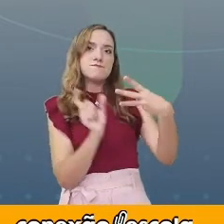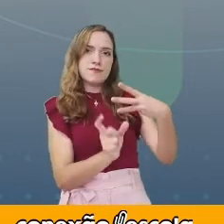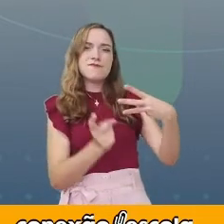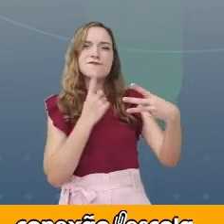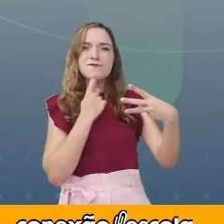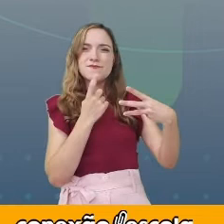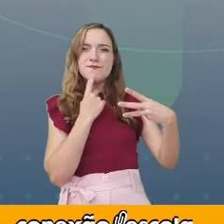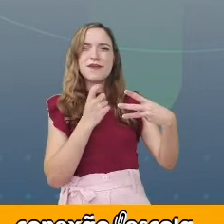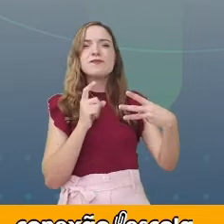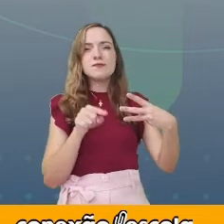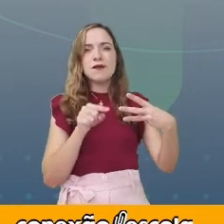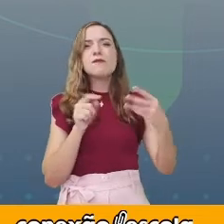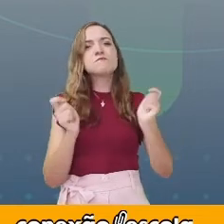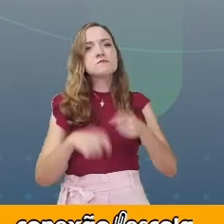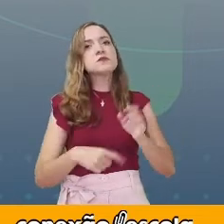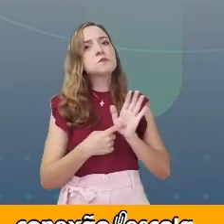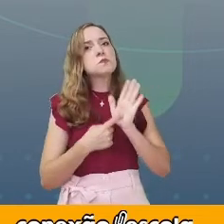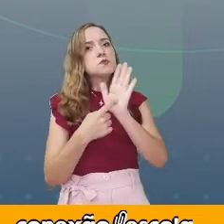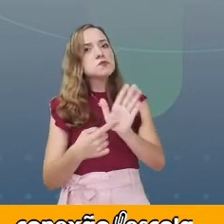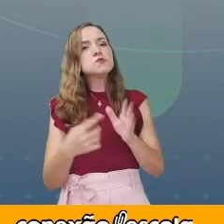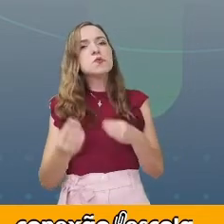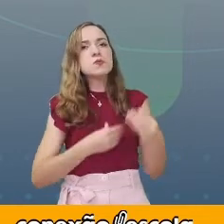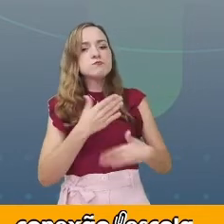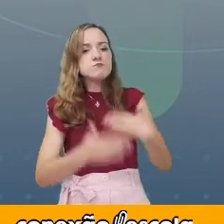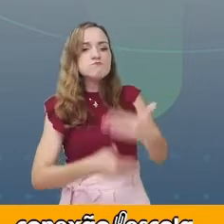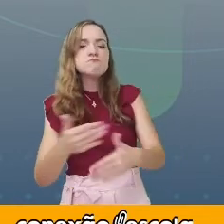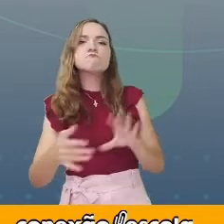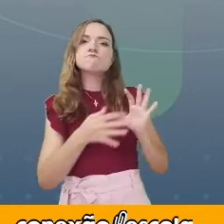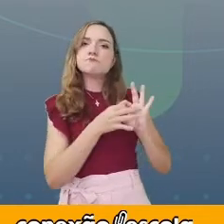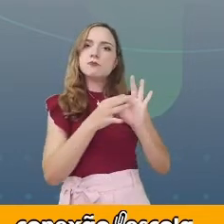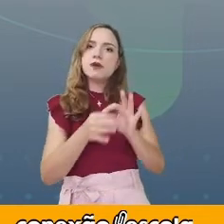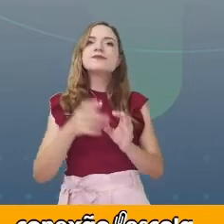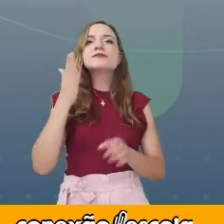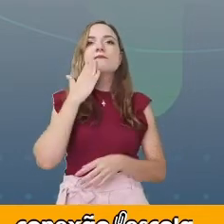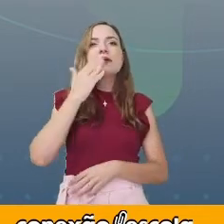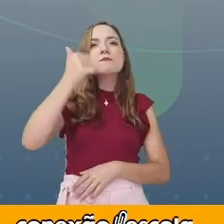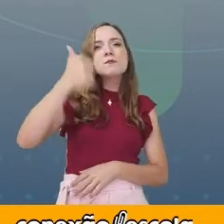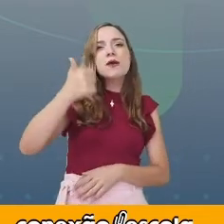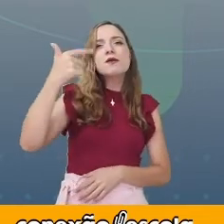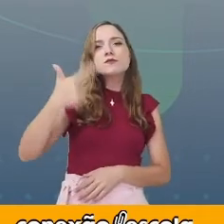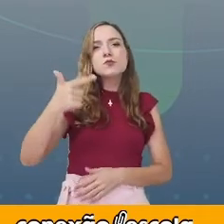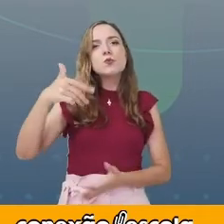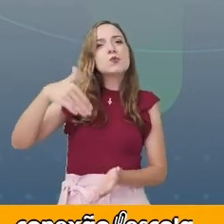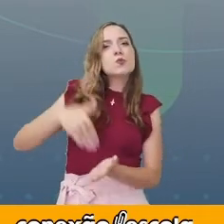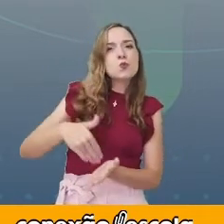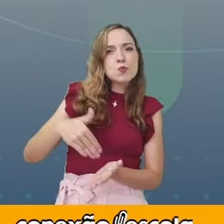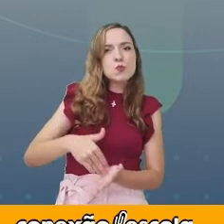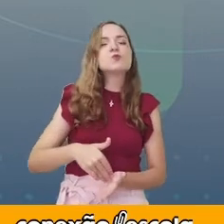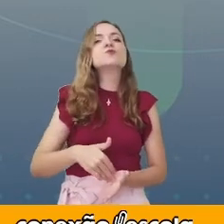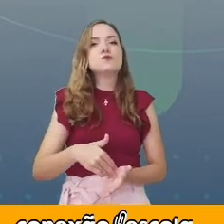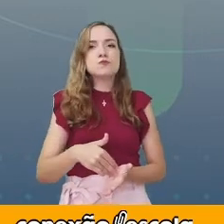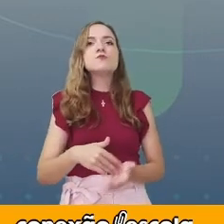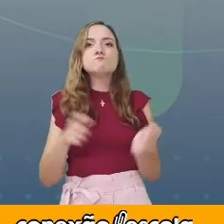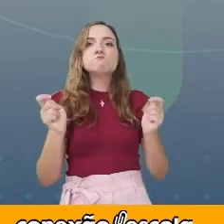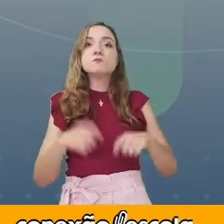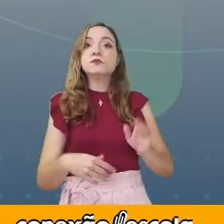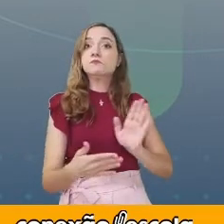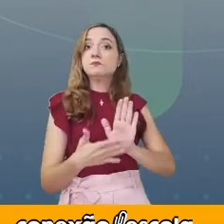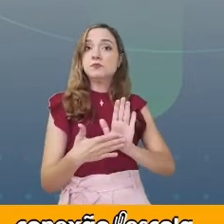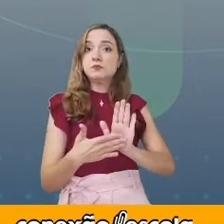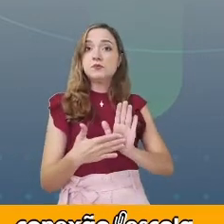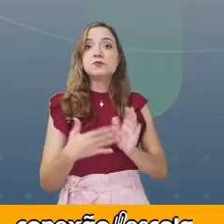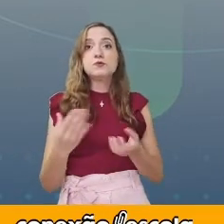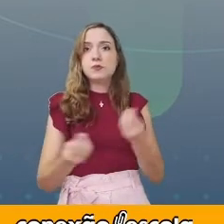você a progressão por meio dessa ordenação dos argumentos aí, ou melhor dizendo, das propostas